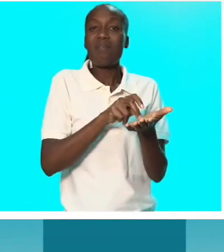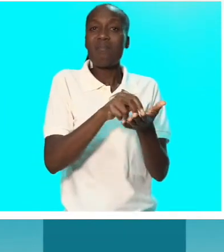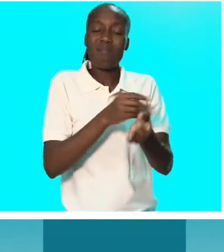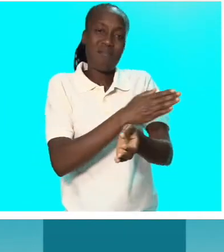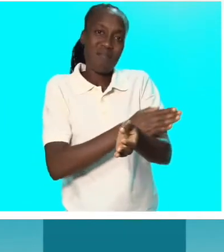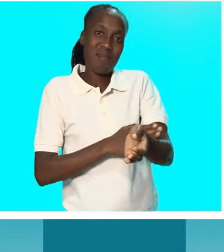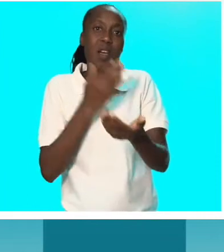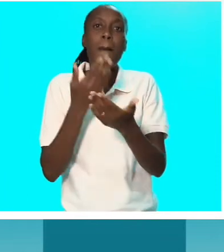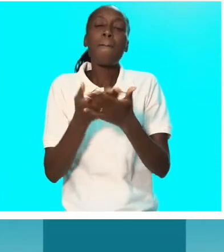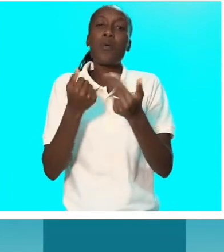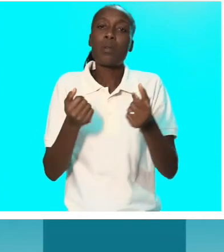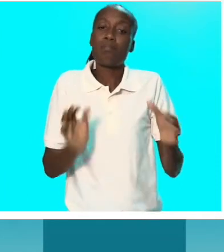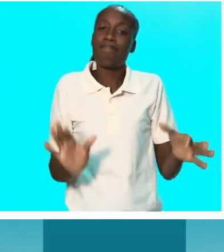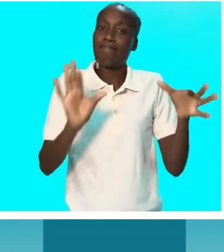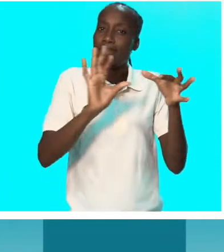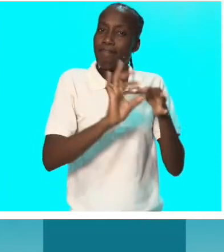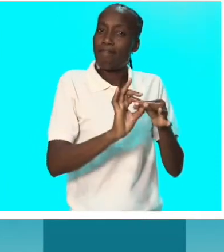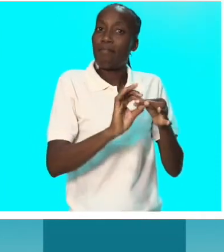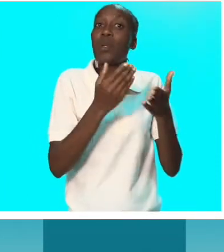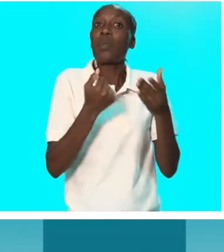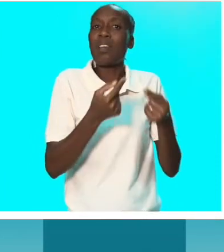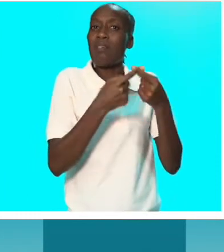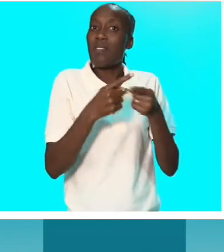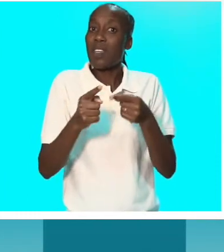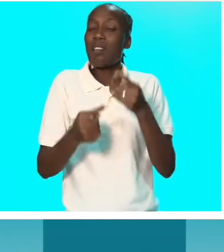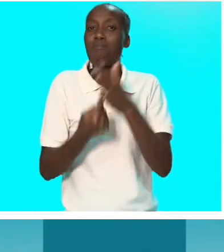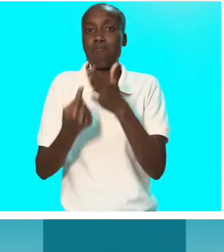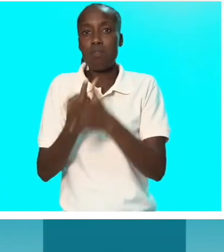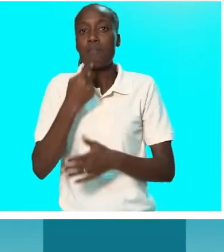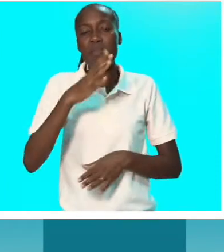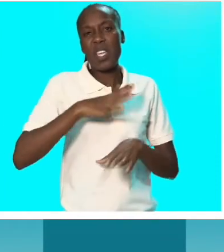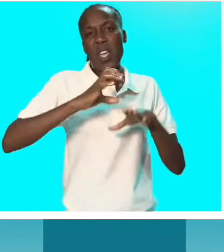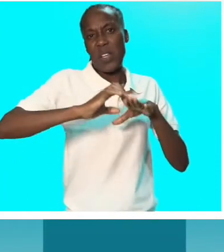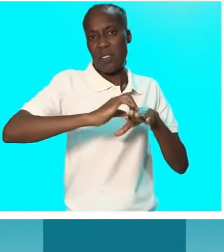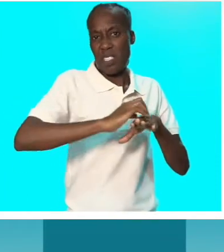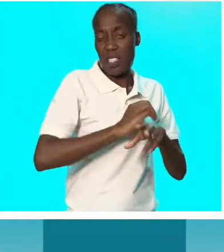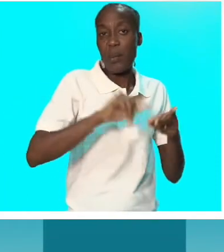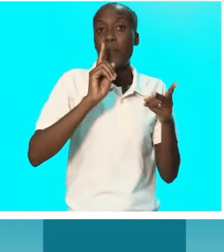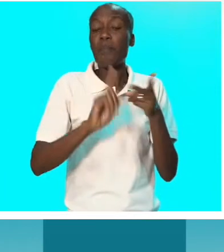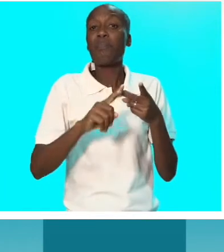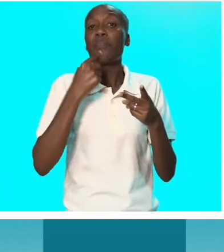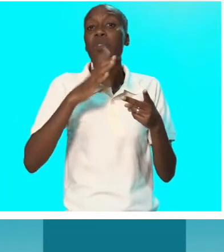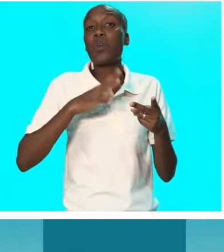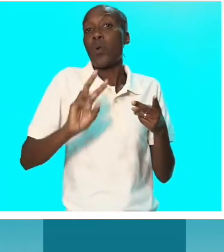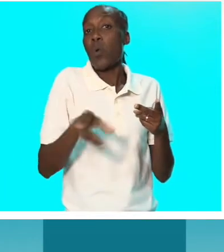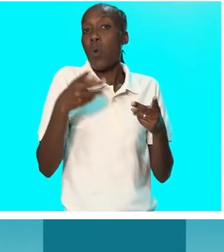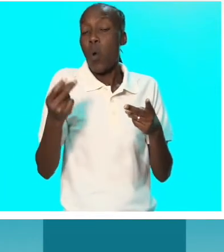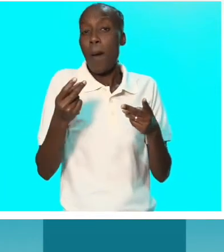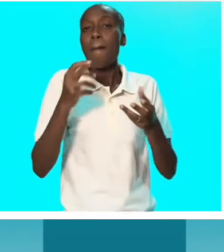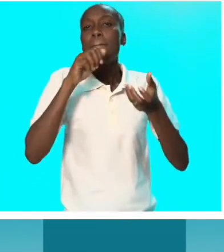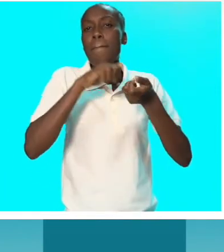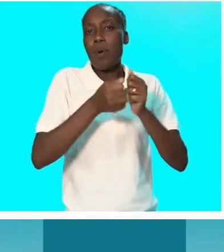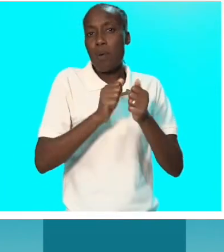amputação, ela já é o resultado da combinação de vários fatores. Um deles é a infecção. O segundo é